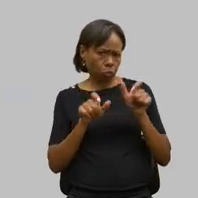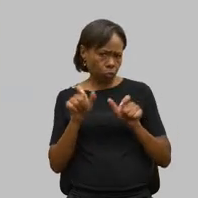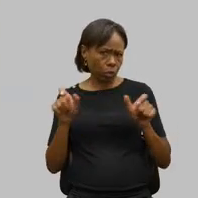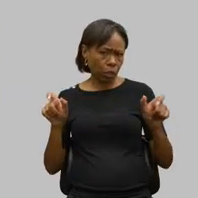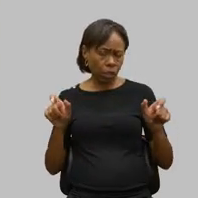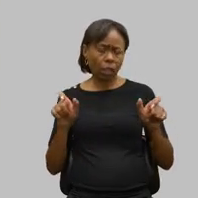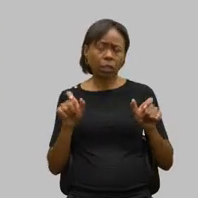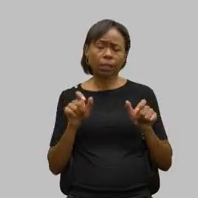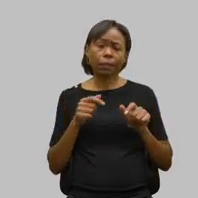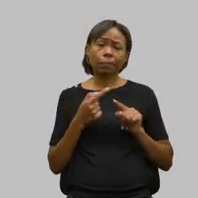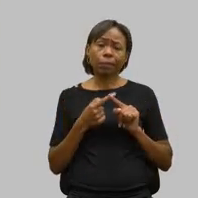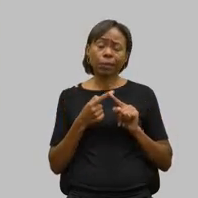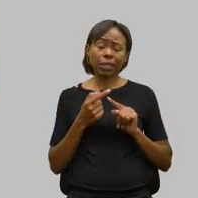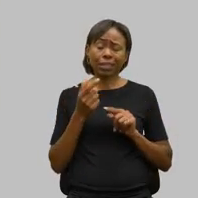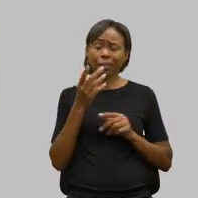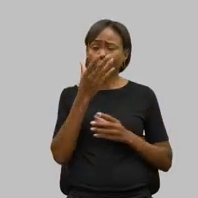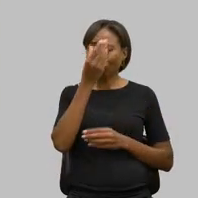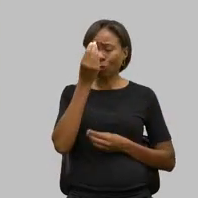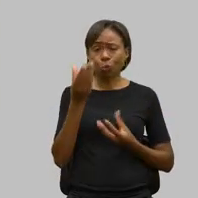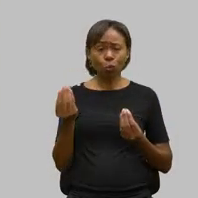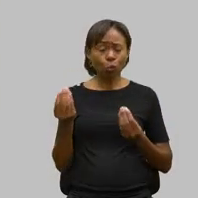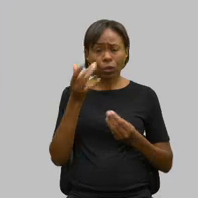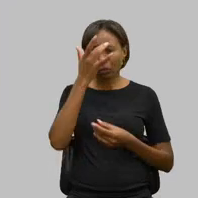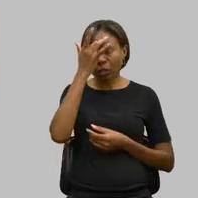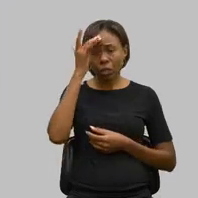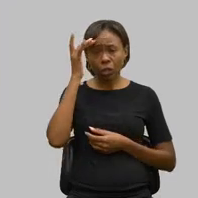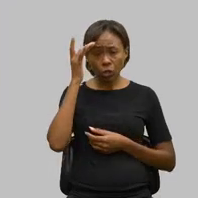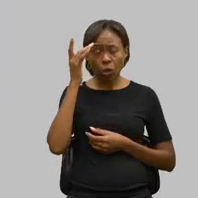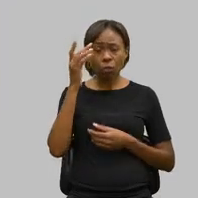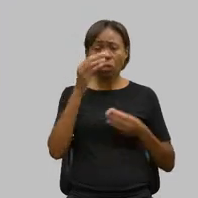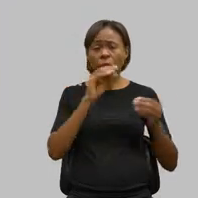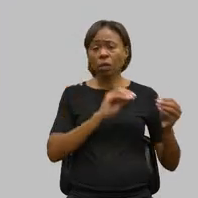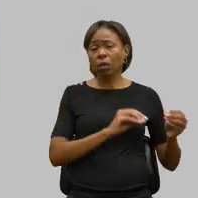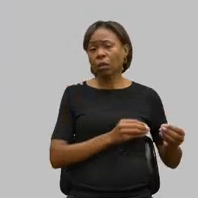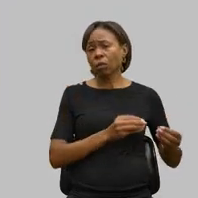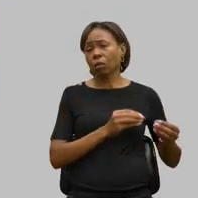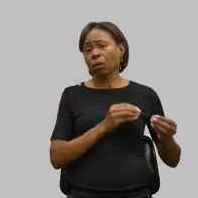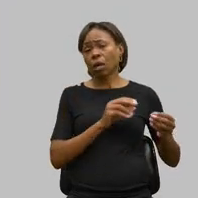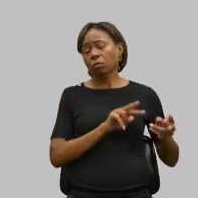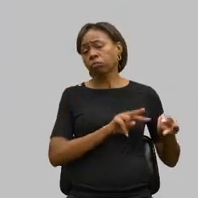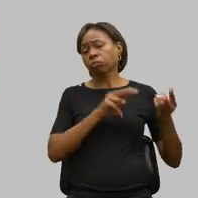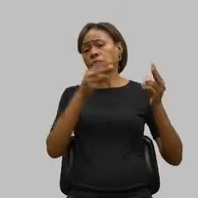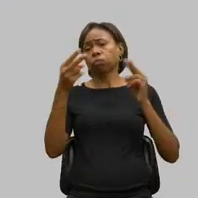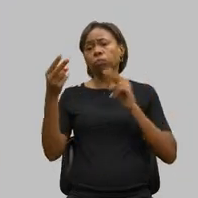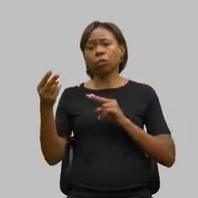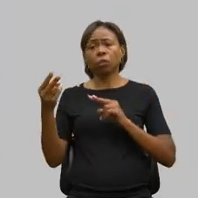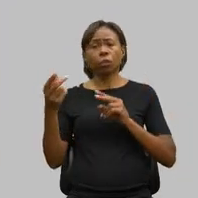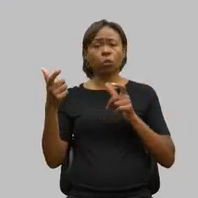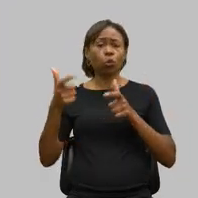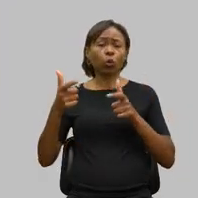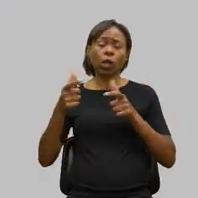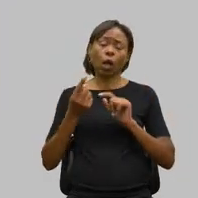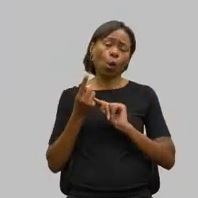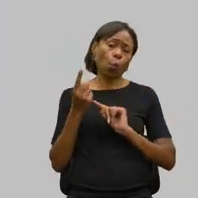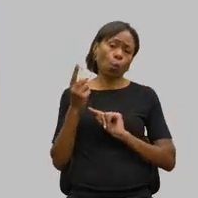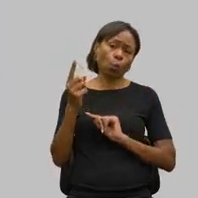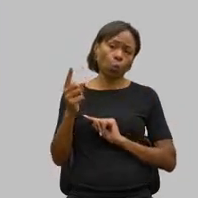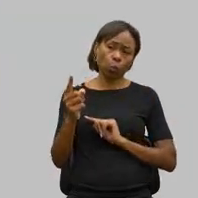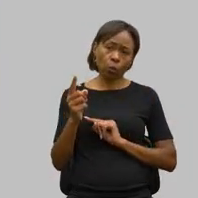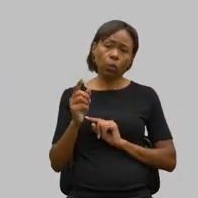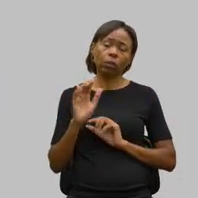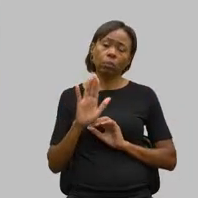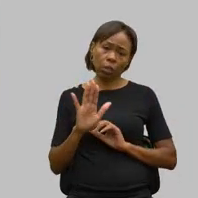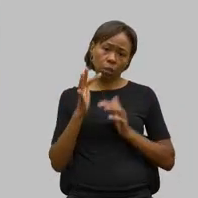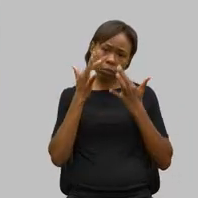muitos casos de pessoas sendo transferidas para lugares muito distantes. Eu sei que não é um problema exclusivo, mas pedir essa atenção